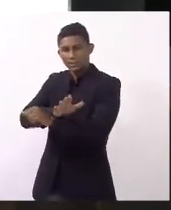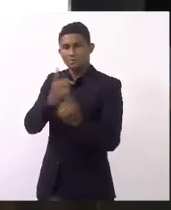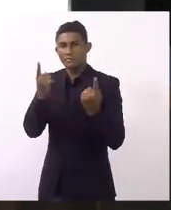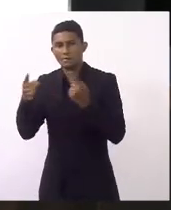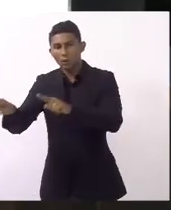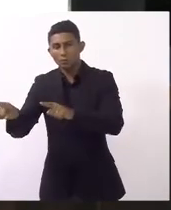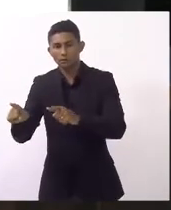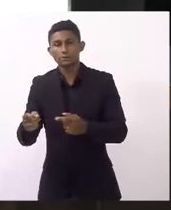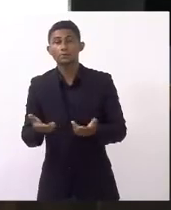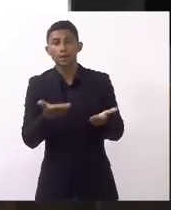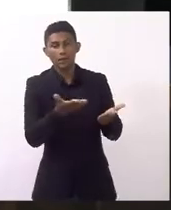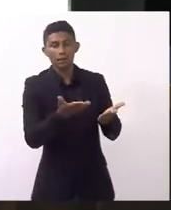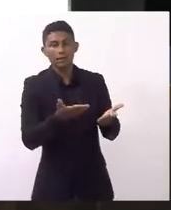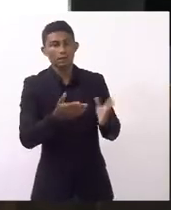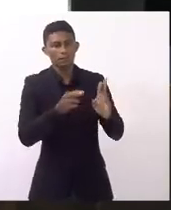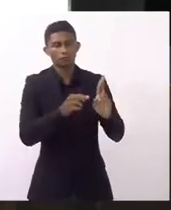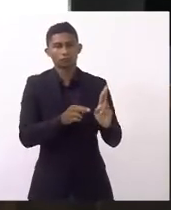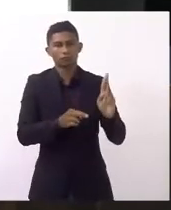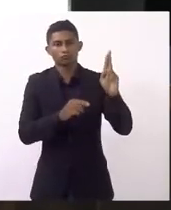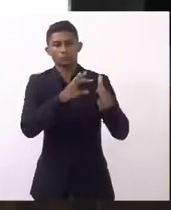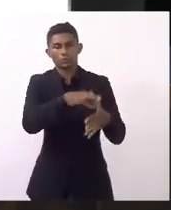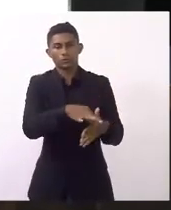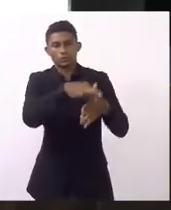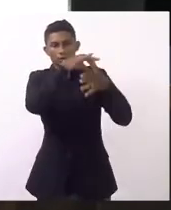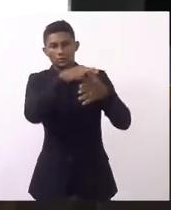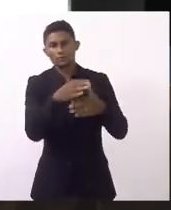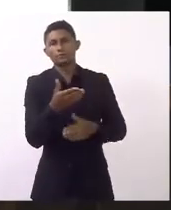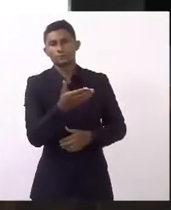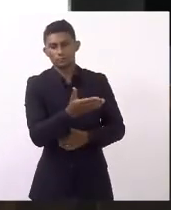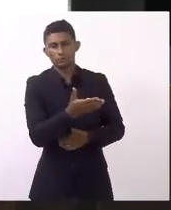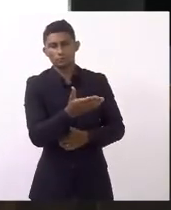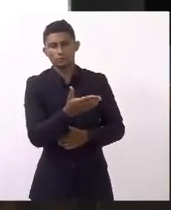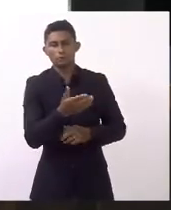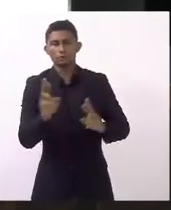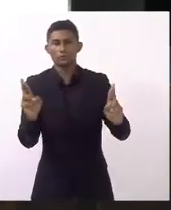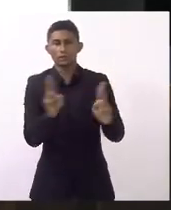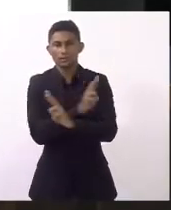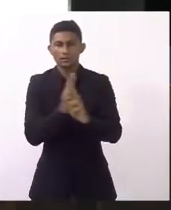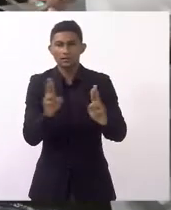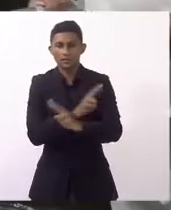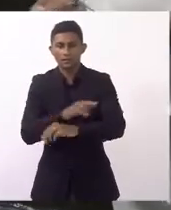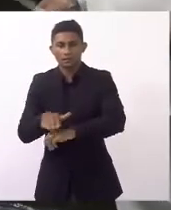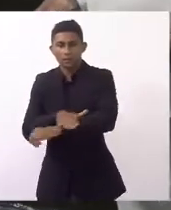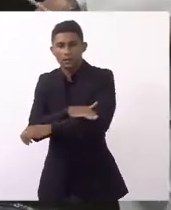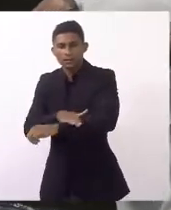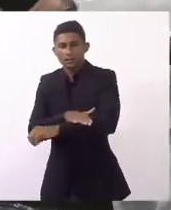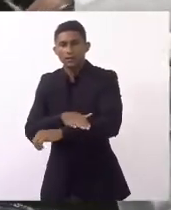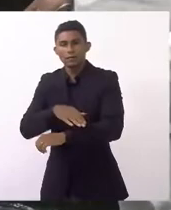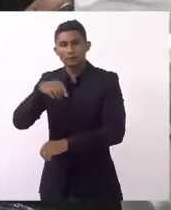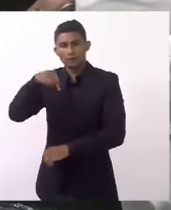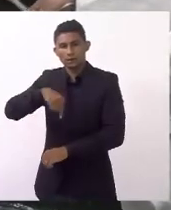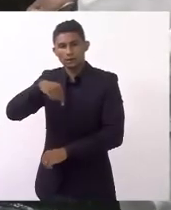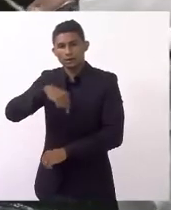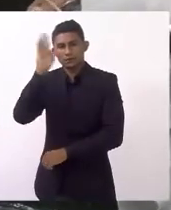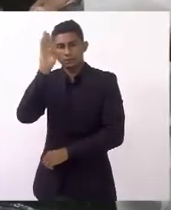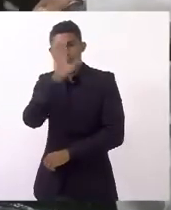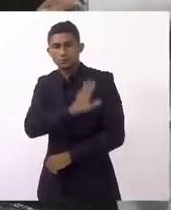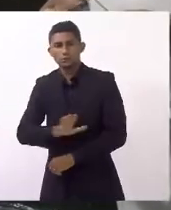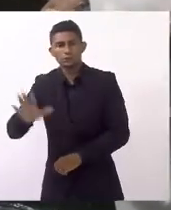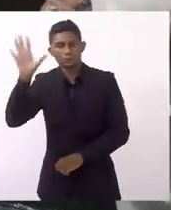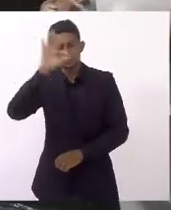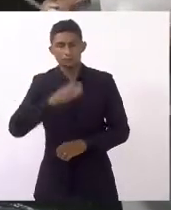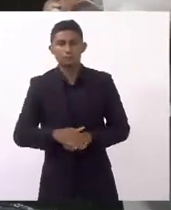Adailton É uma das principais lideranças no campo das relações étnico-raciais no Brasil no Brasil